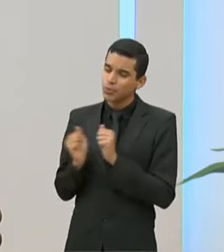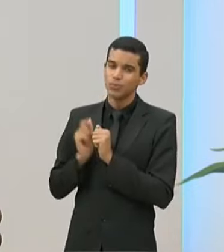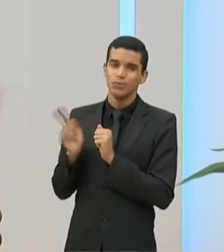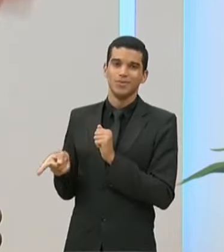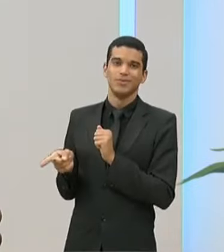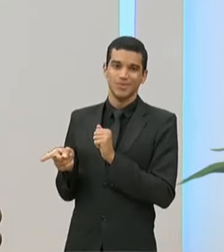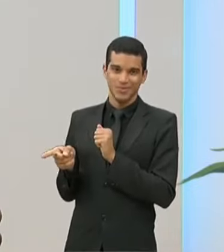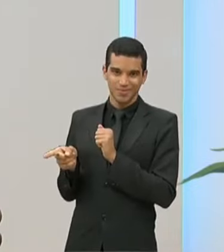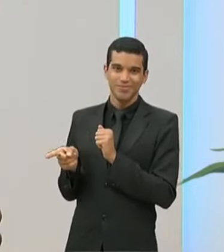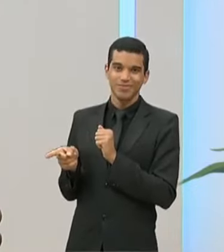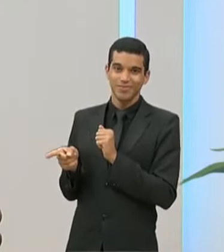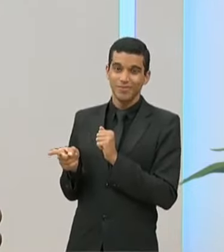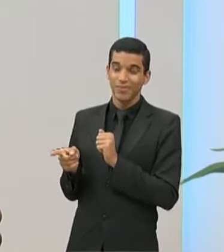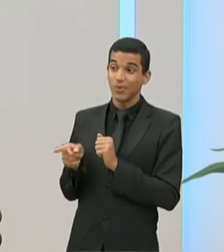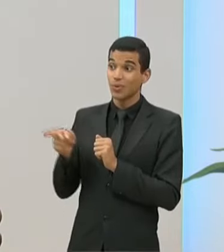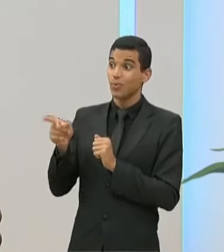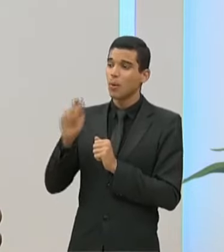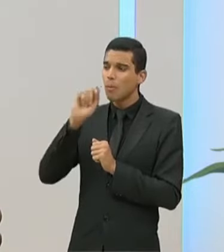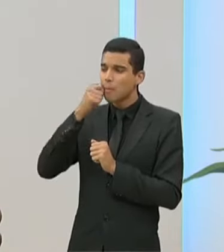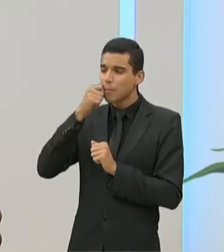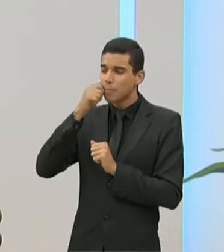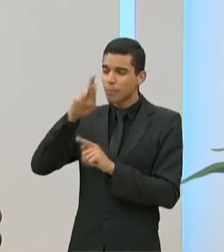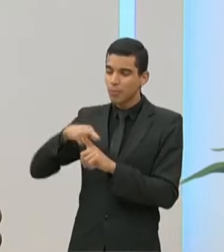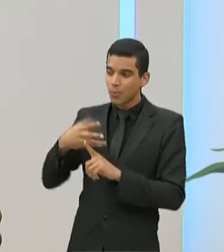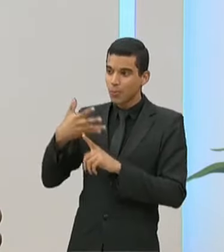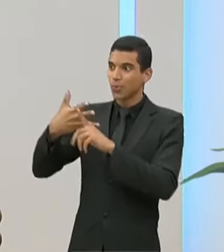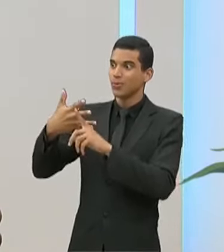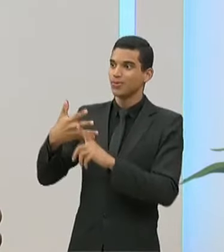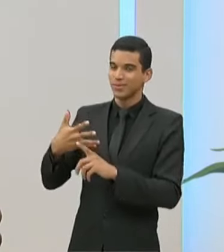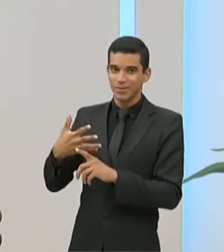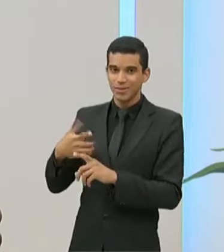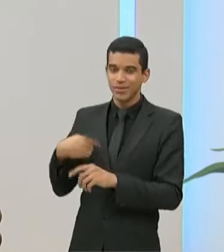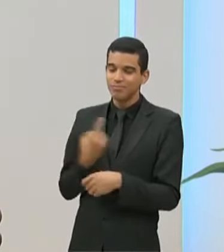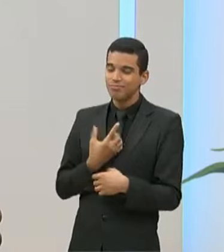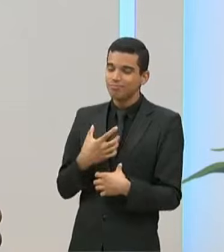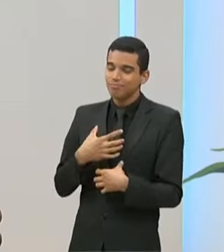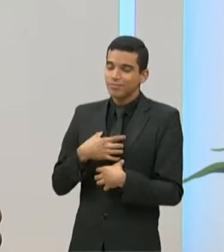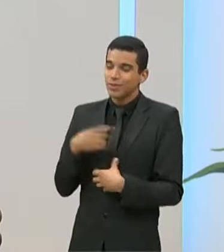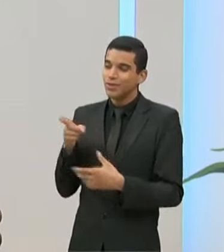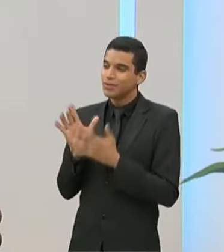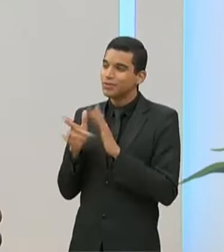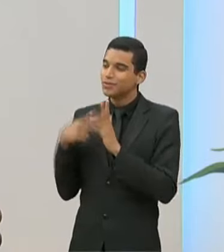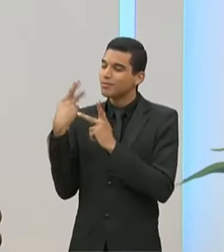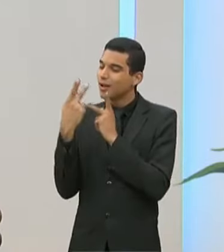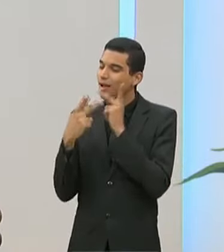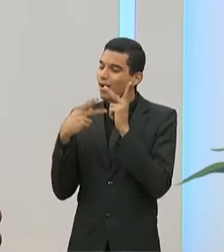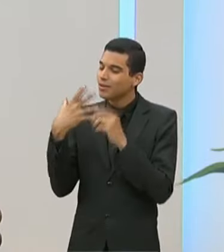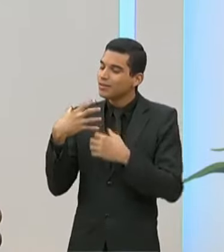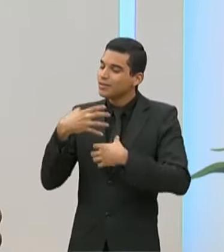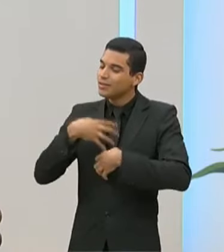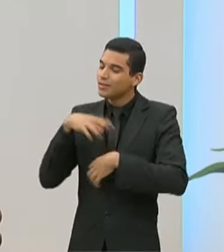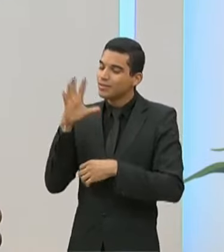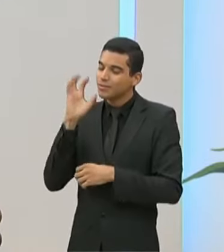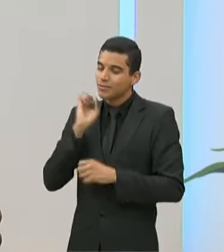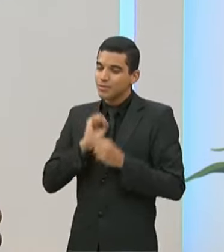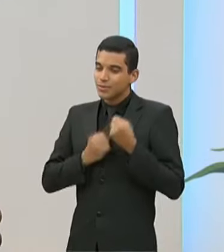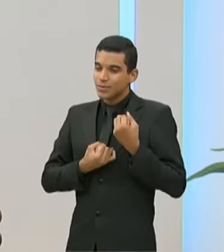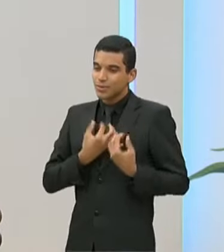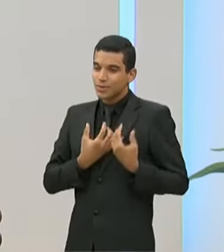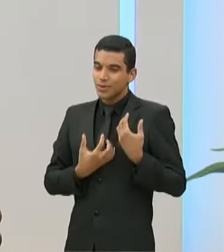multiplicado, a gente escuta aquela palavra boa que incendeia o coração. Mas Jesus disse,